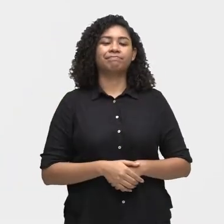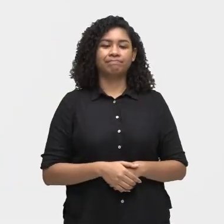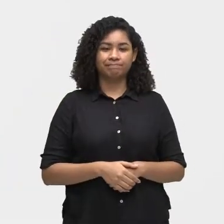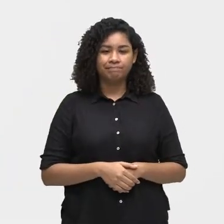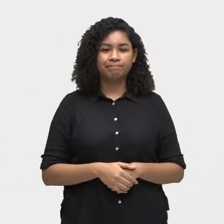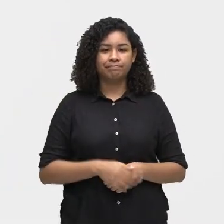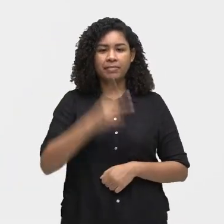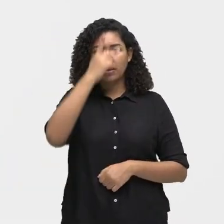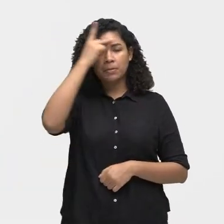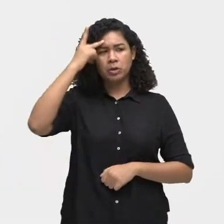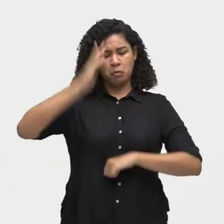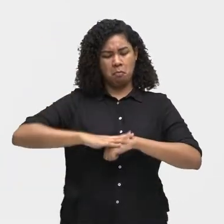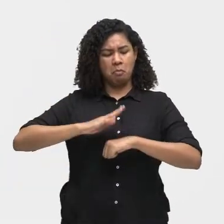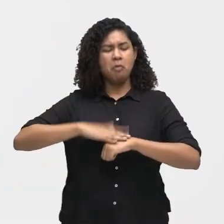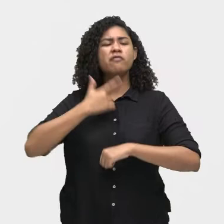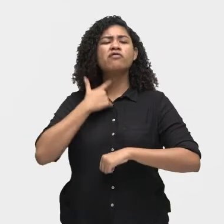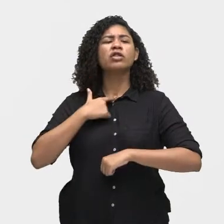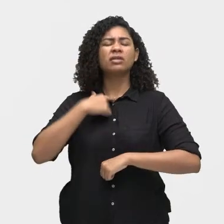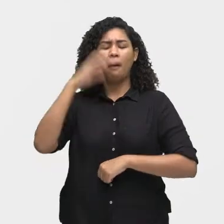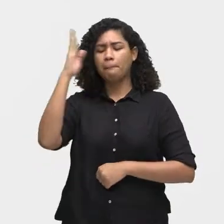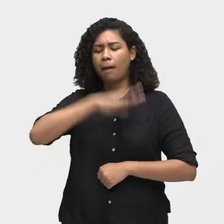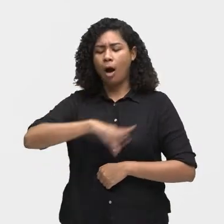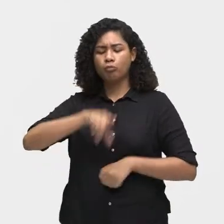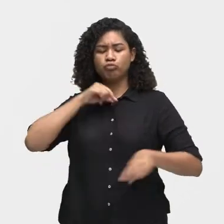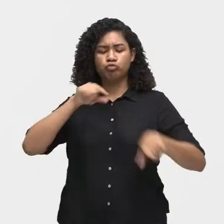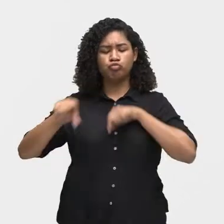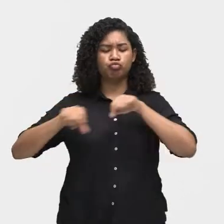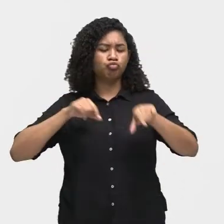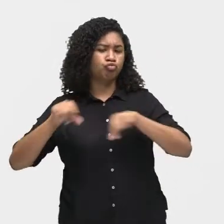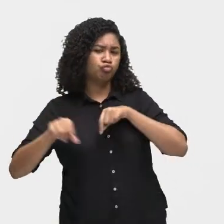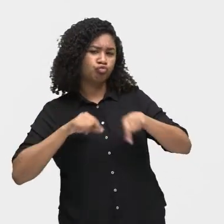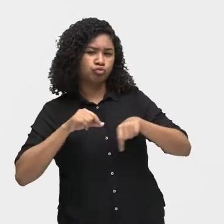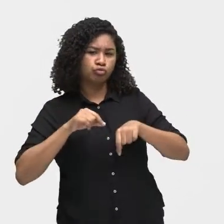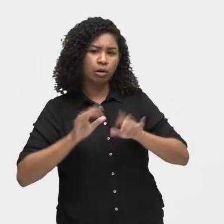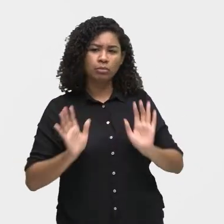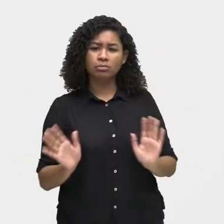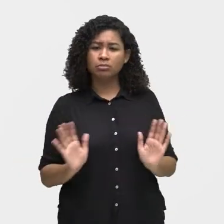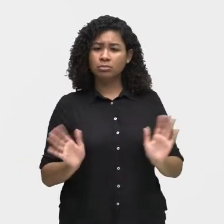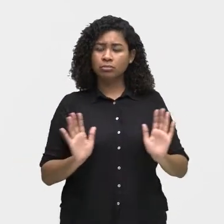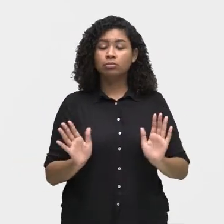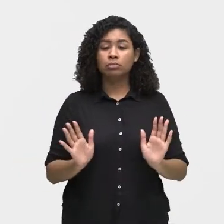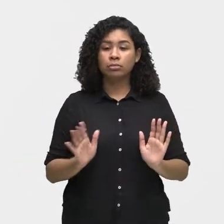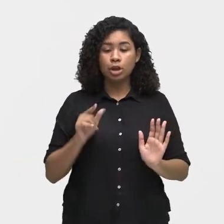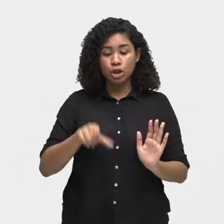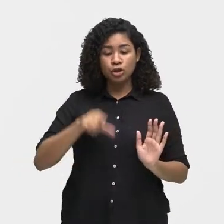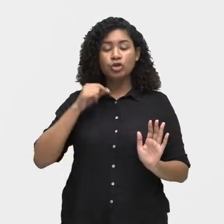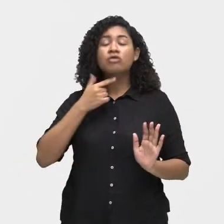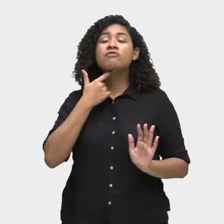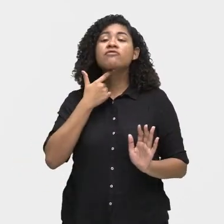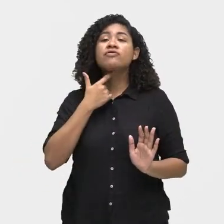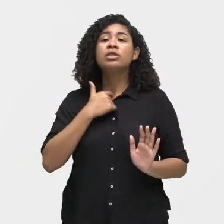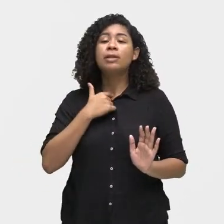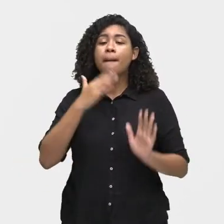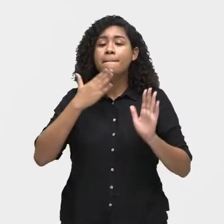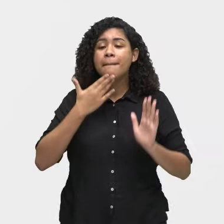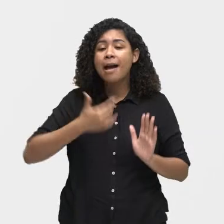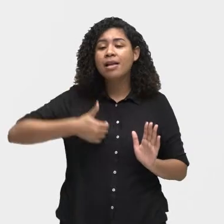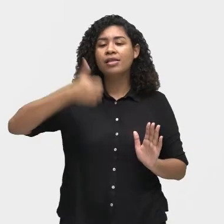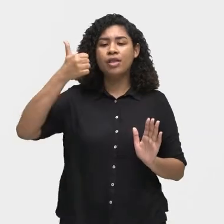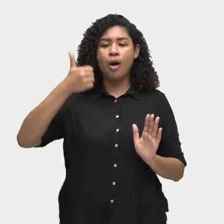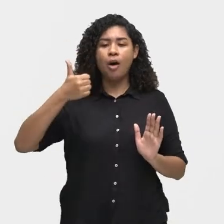mal deliberadamente, porque queremos fazer o que consideramos melhor também em relação